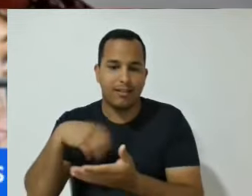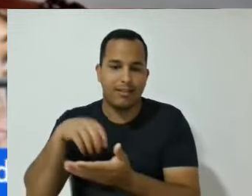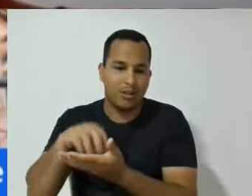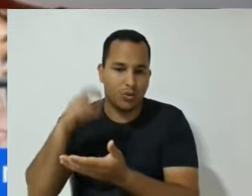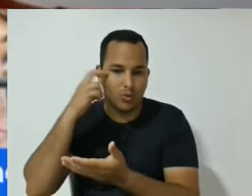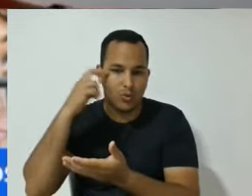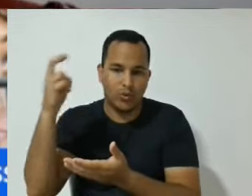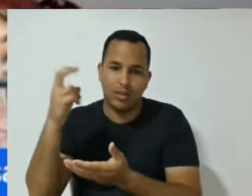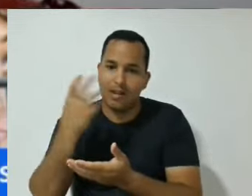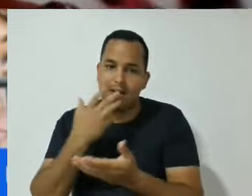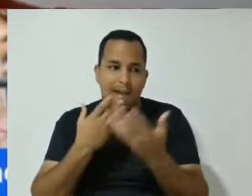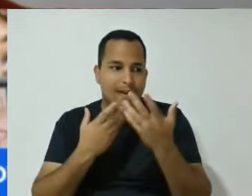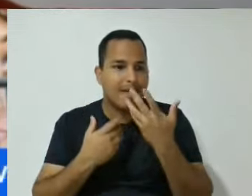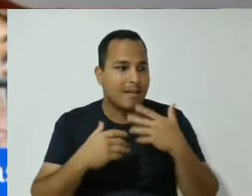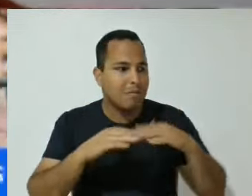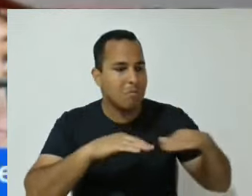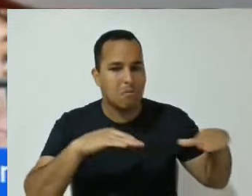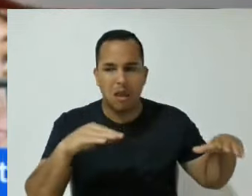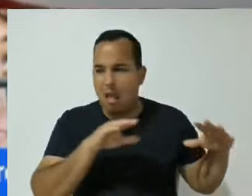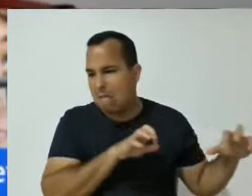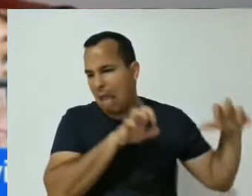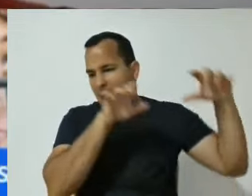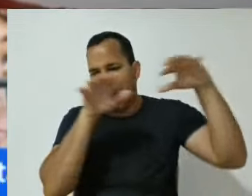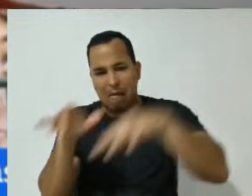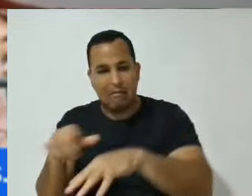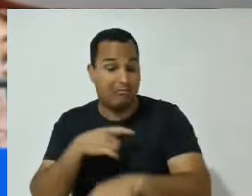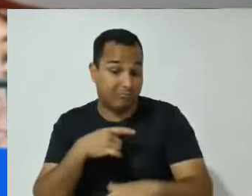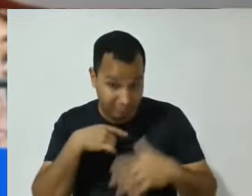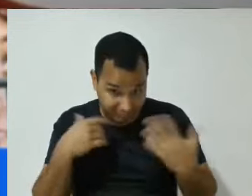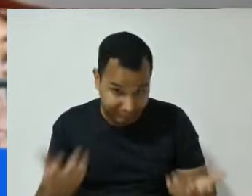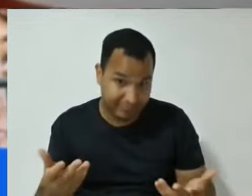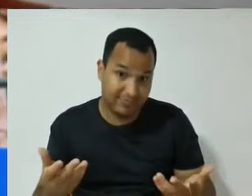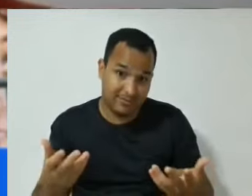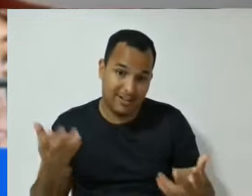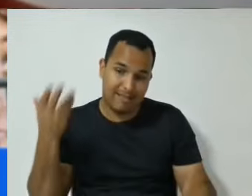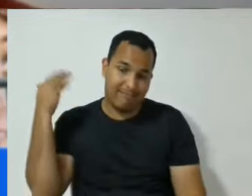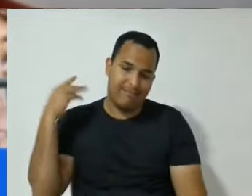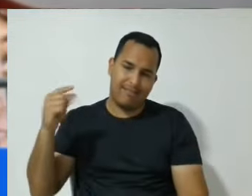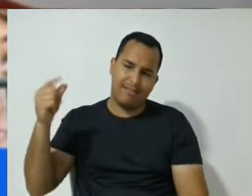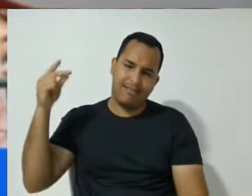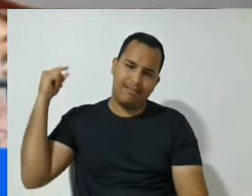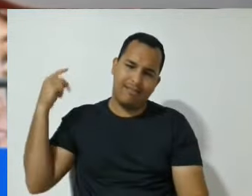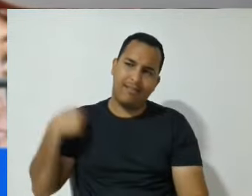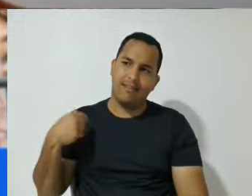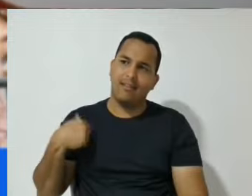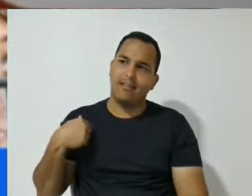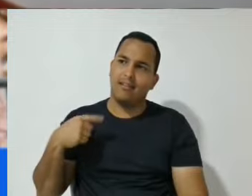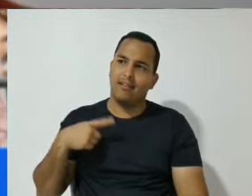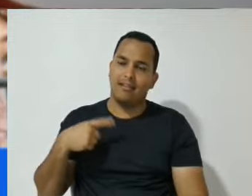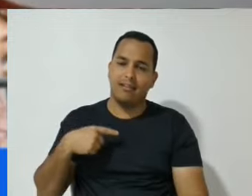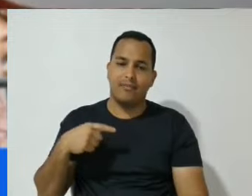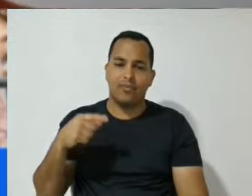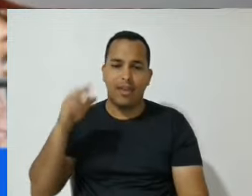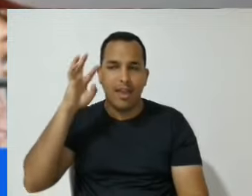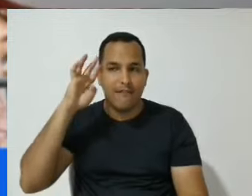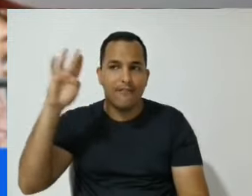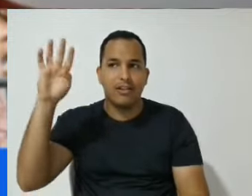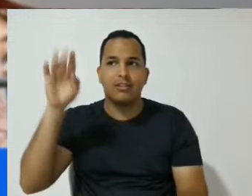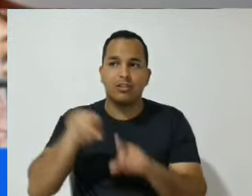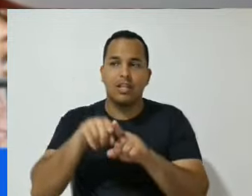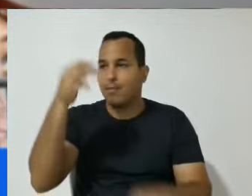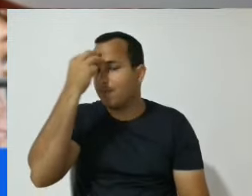essa fruição da meninada. E então, naquela época, quando ela desenvolvia a linha de reflexão e memória, era